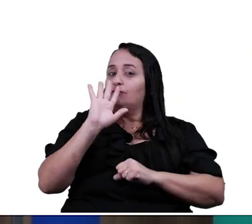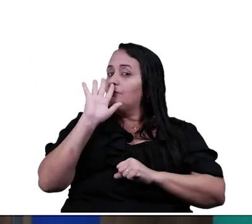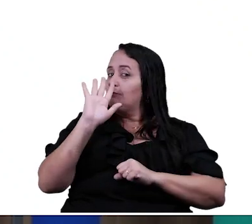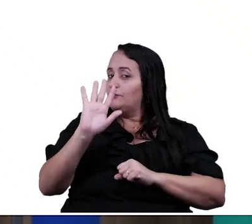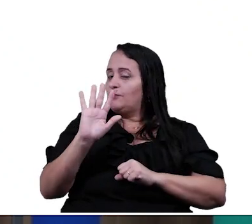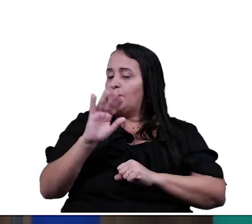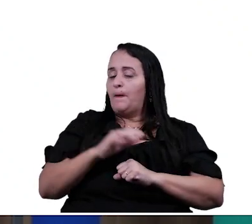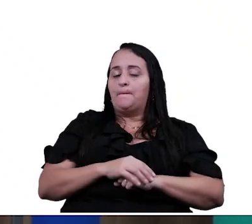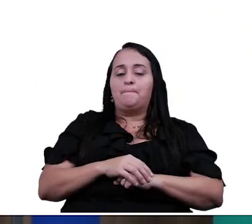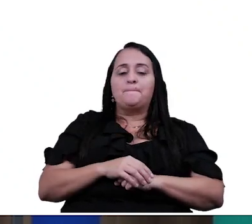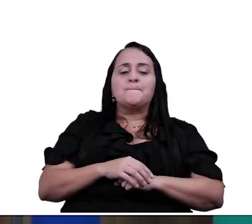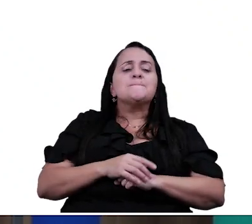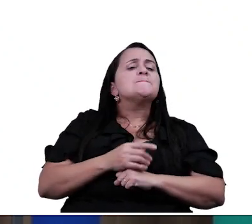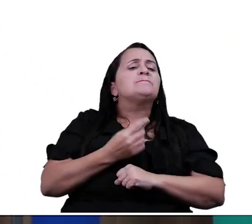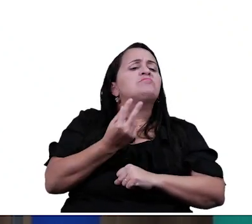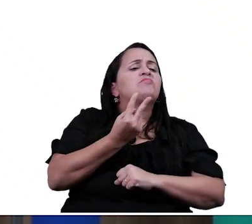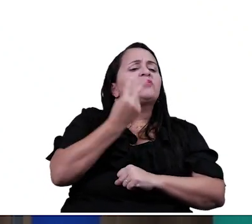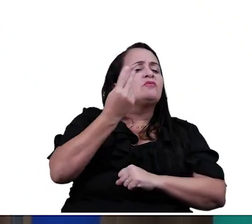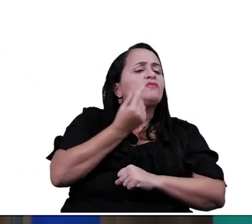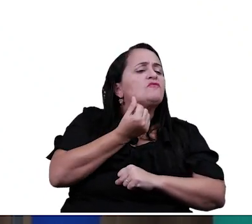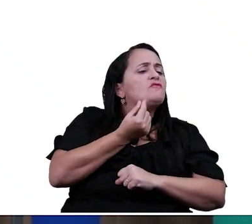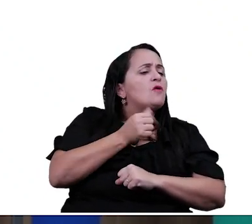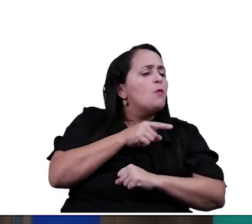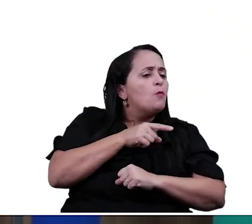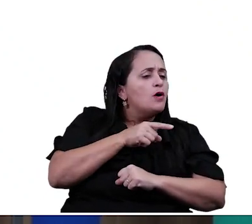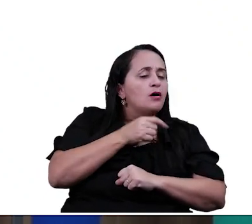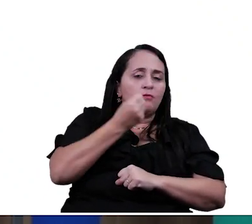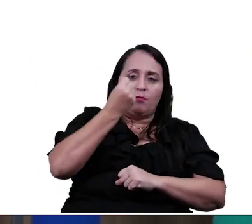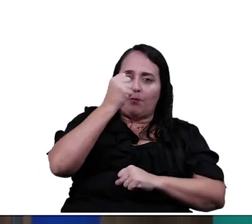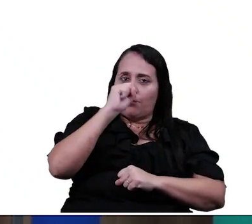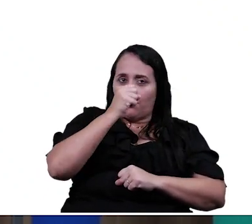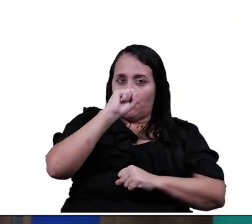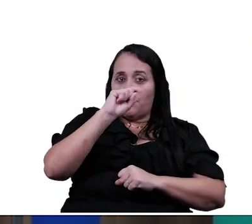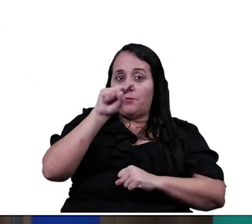seja, eu pego o valor do feijão carioquinha, que é